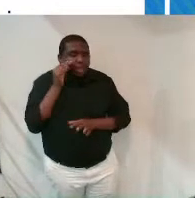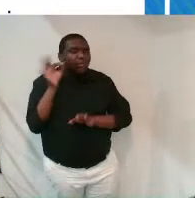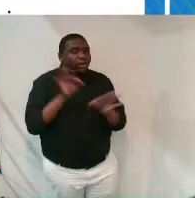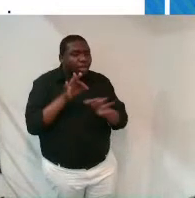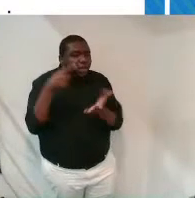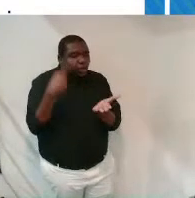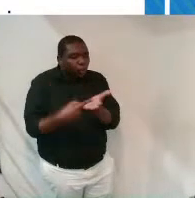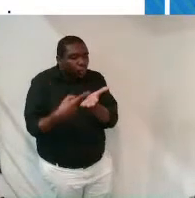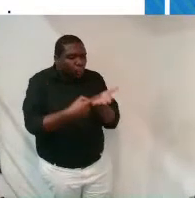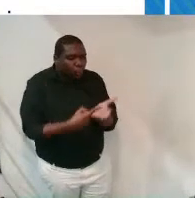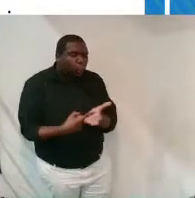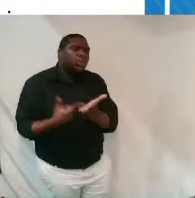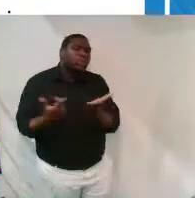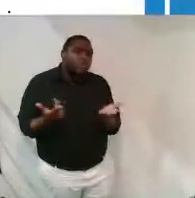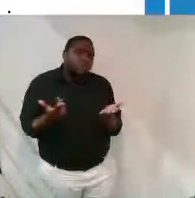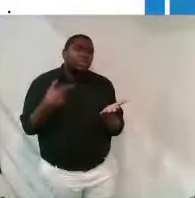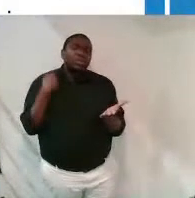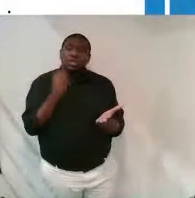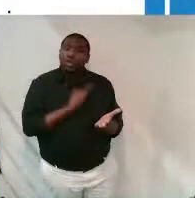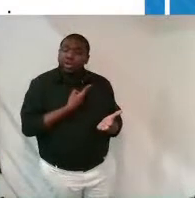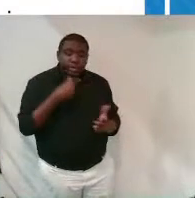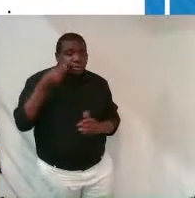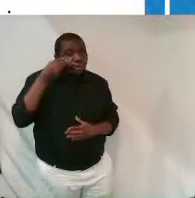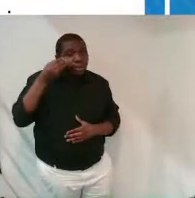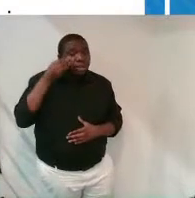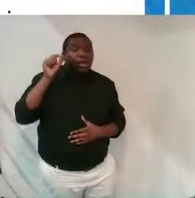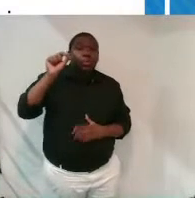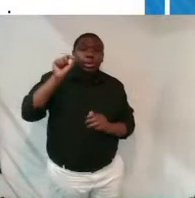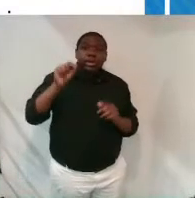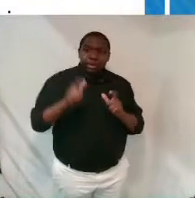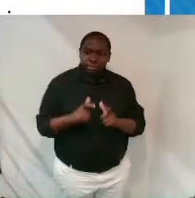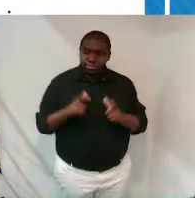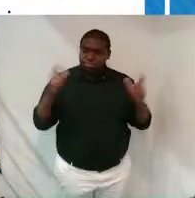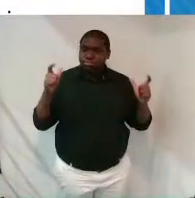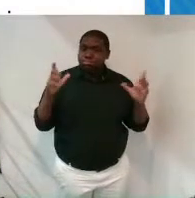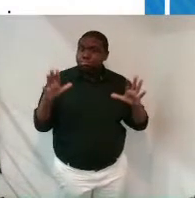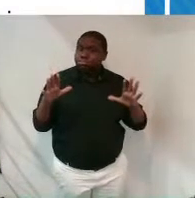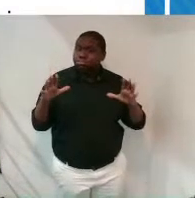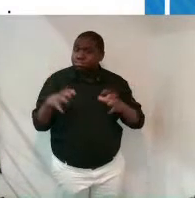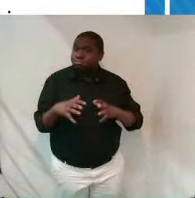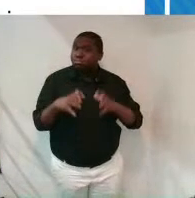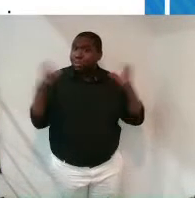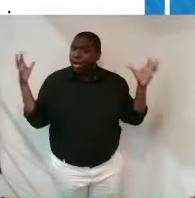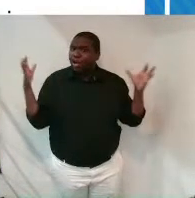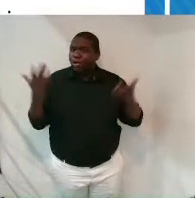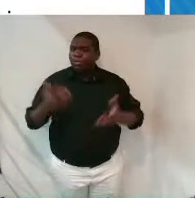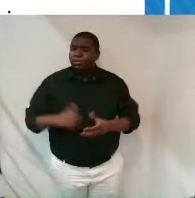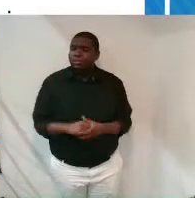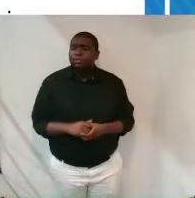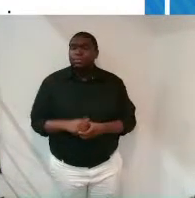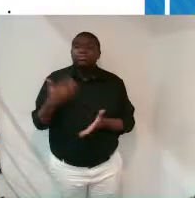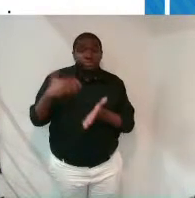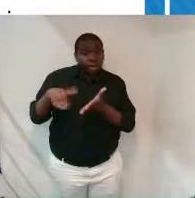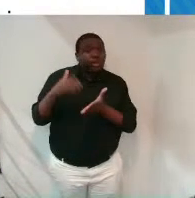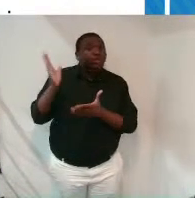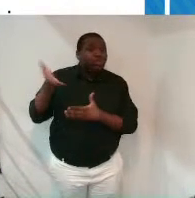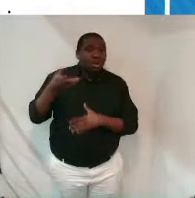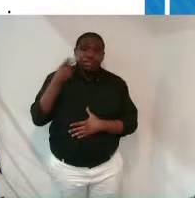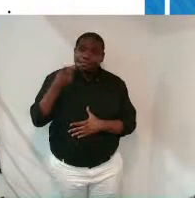convencimento, partirmos para tentarmos ampliar e, como disse aqui o nosso secretário, né,